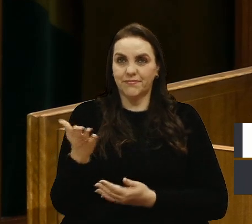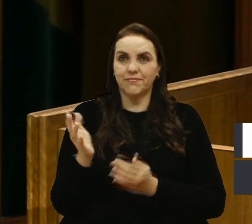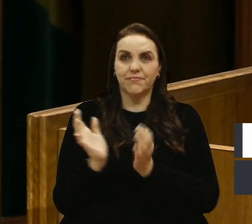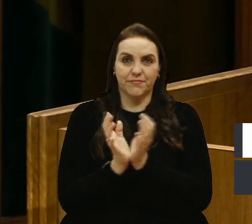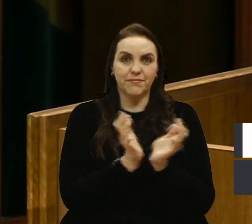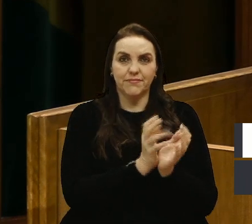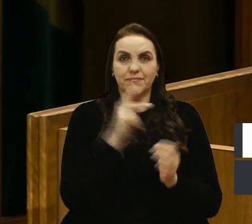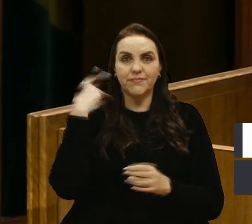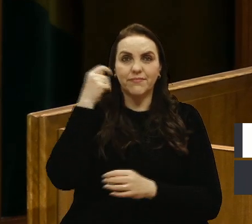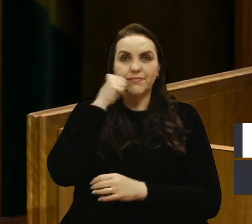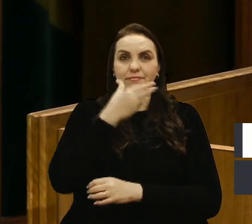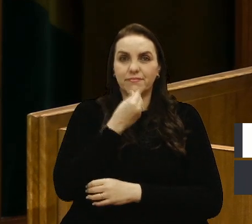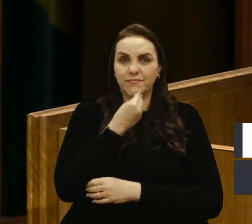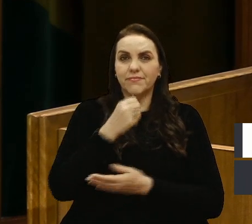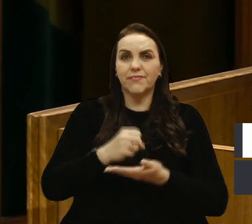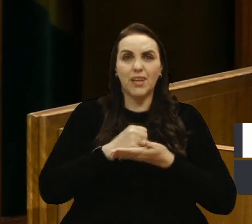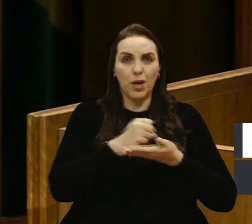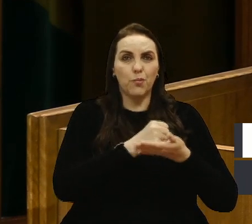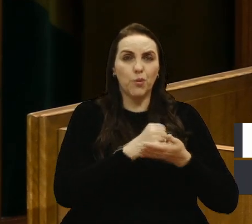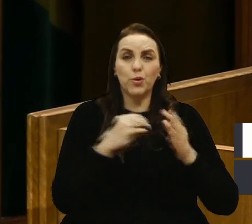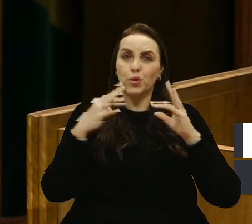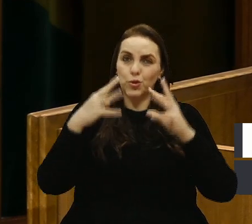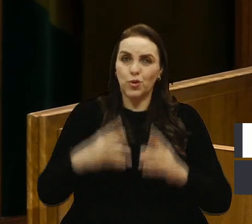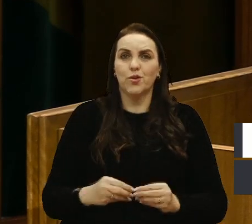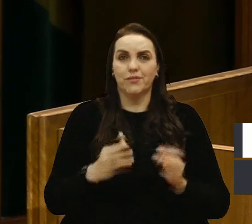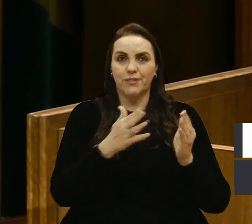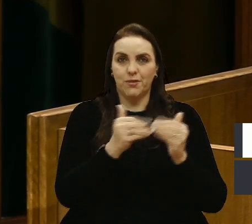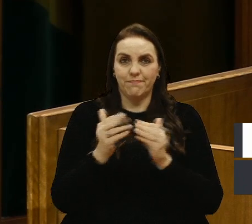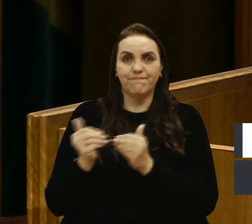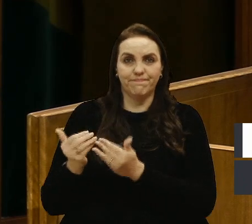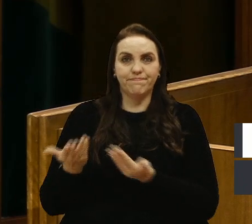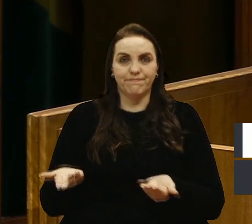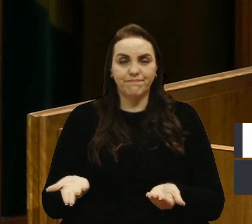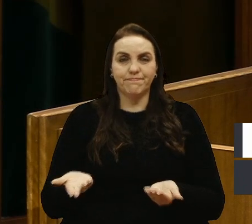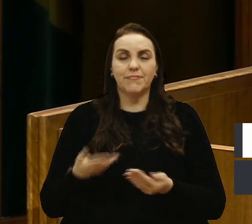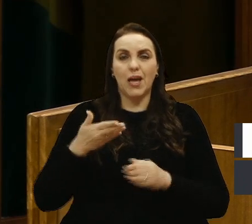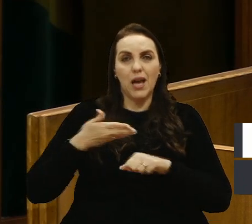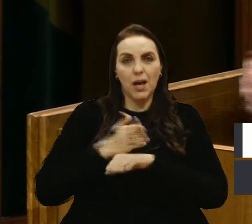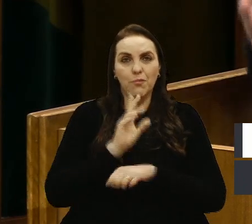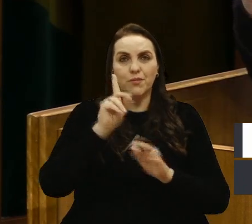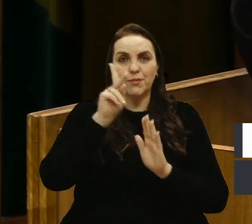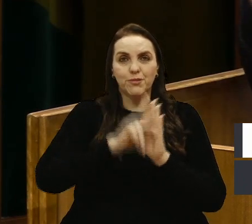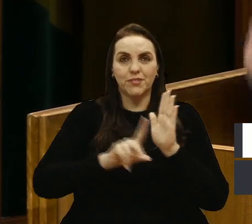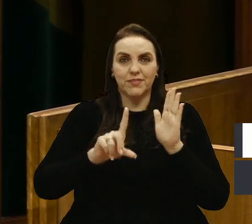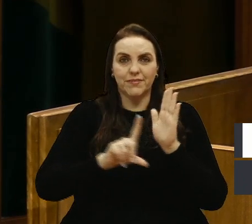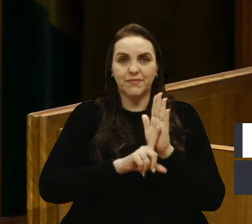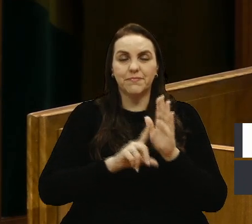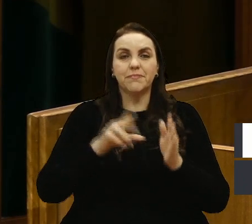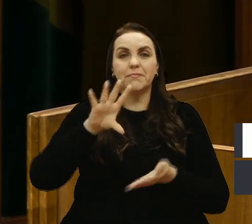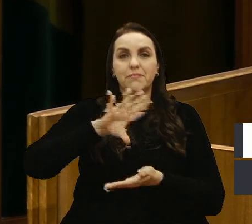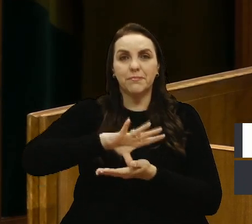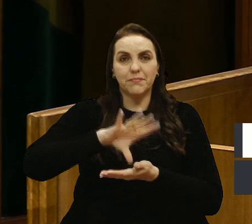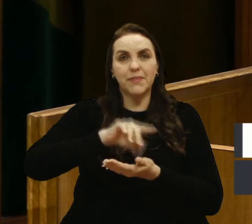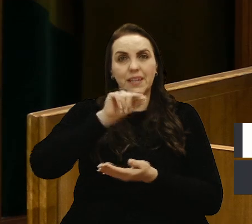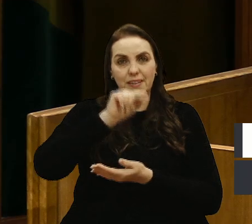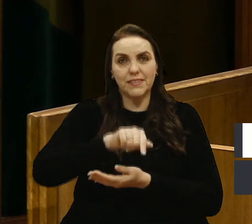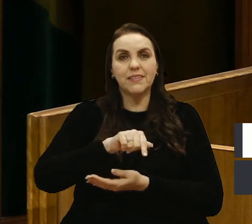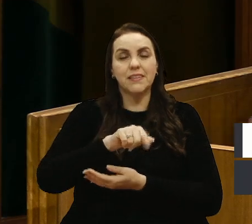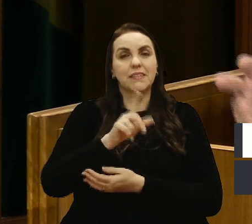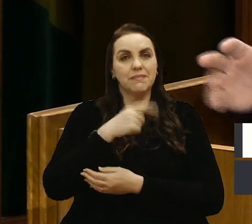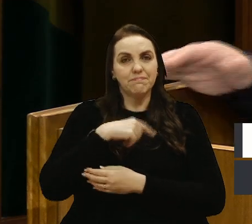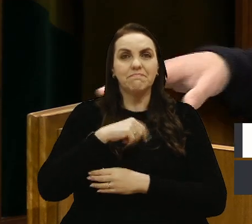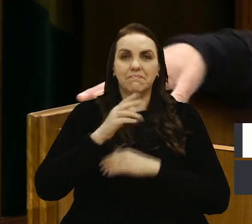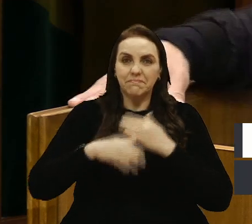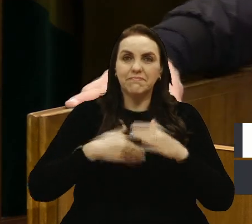solicito o apoio de todos os meus colegas para que a gente possa aprovar esse projeto de lei e que essa praça seja